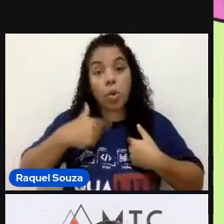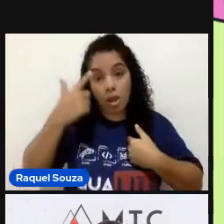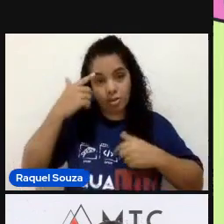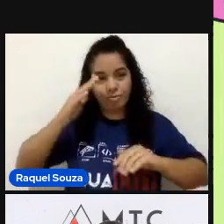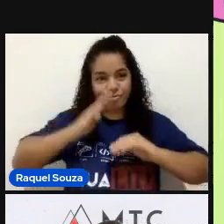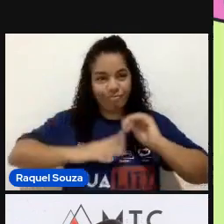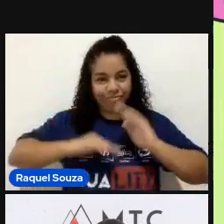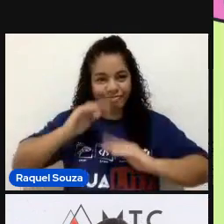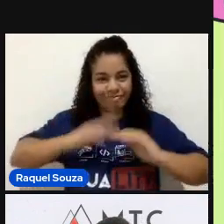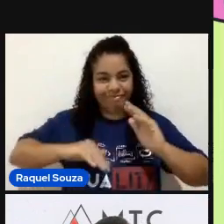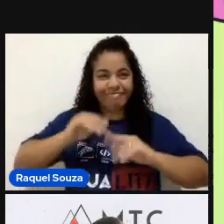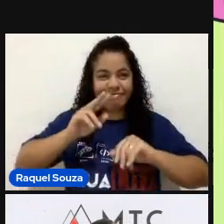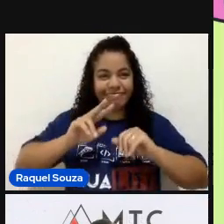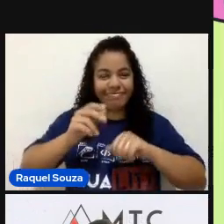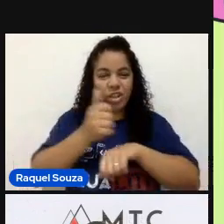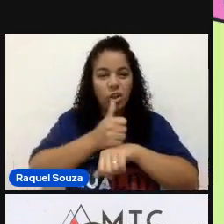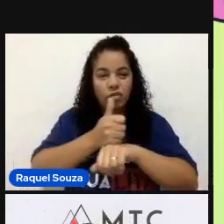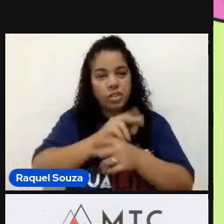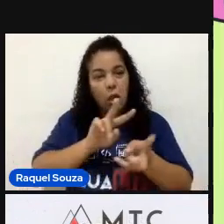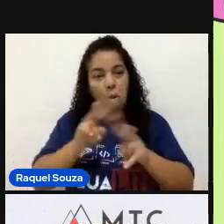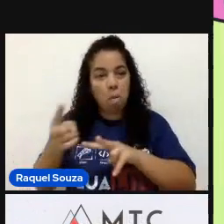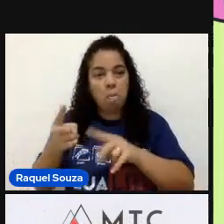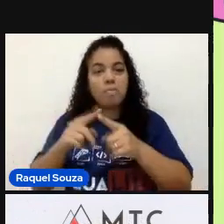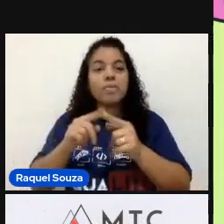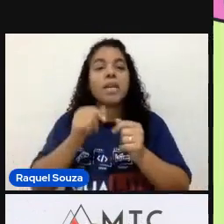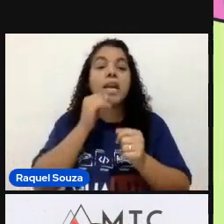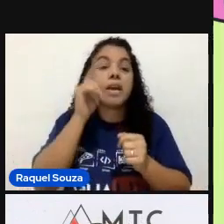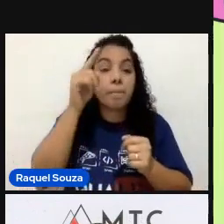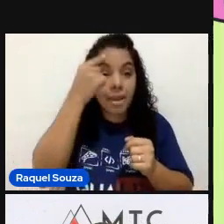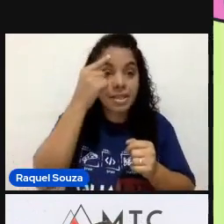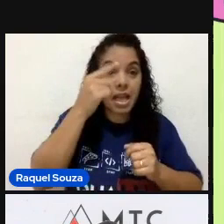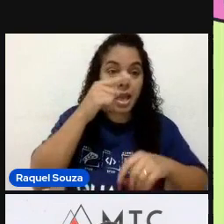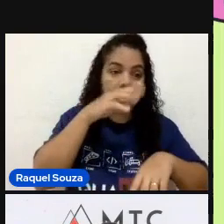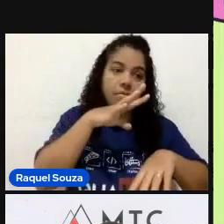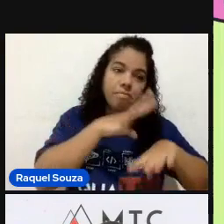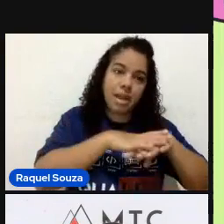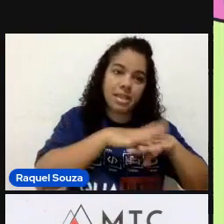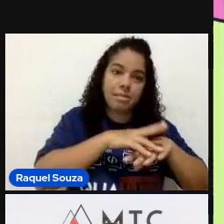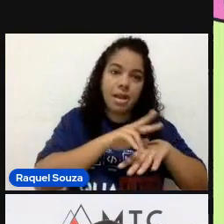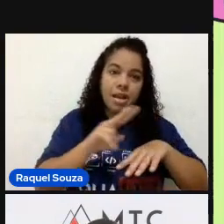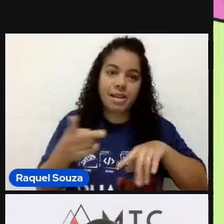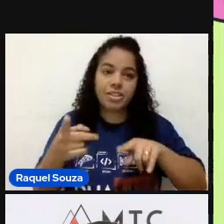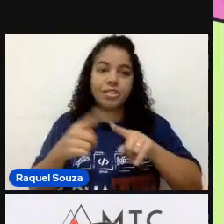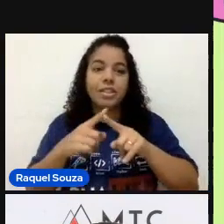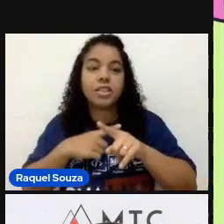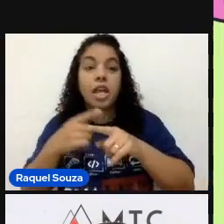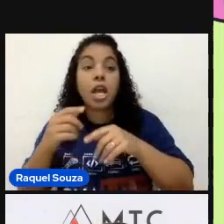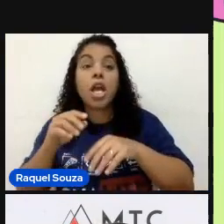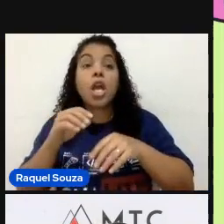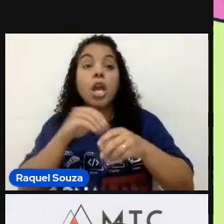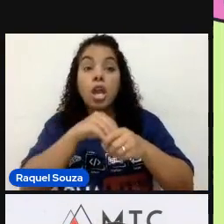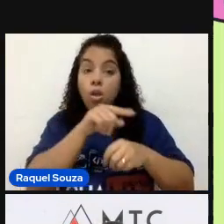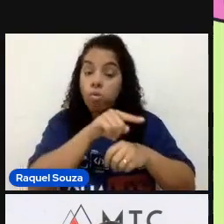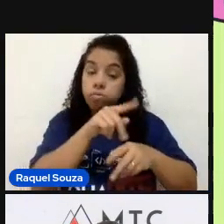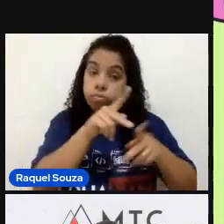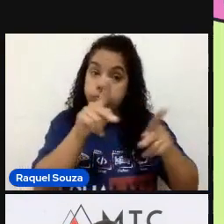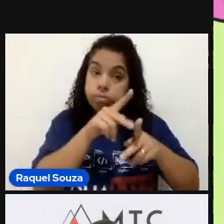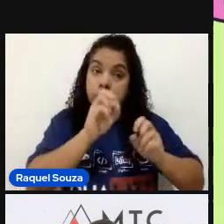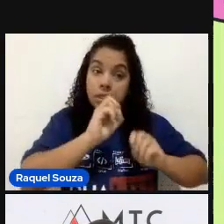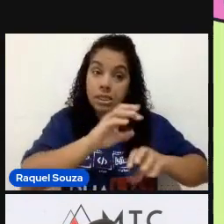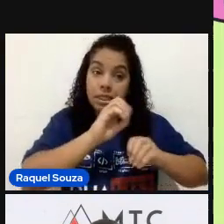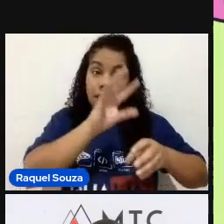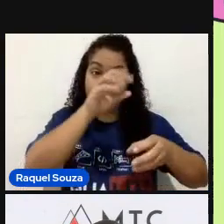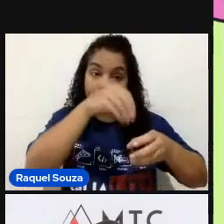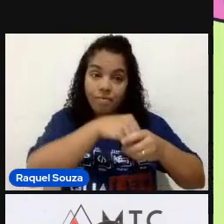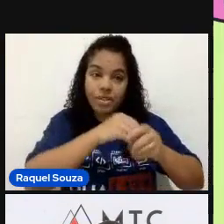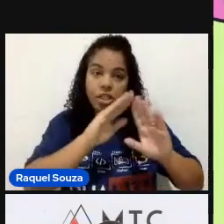quando eu decidi deixar de ser professora de matemática, eu ensinava em rede de escola em Recife. Então, para minha